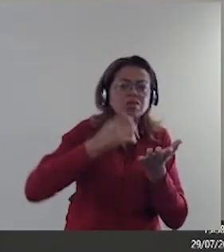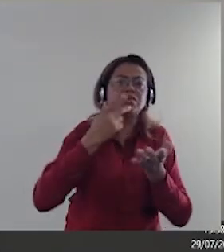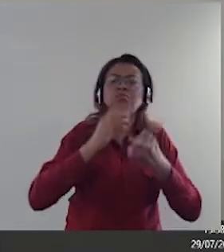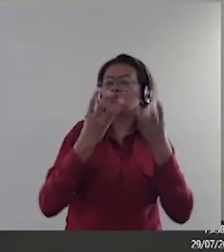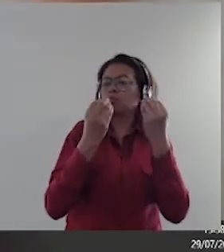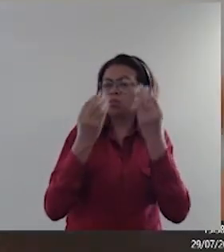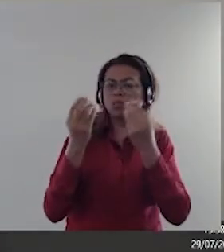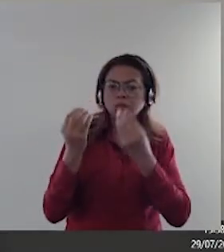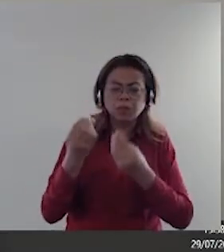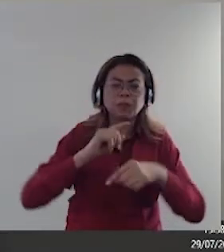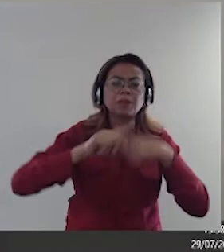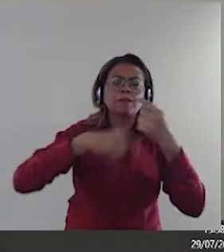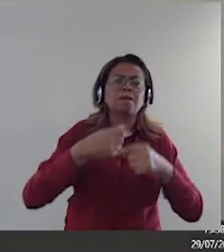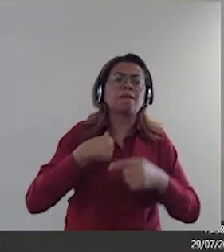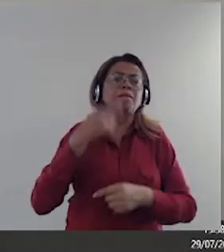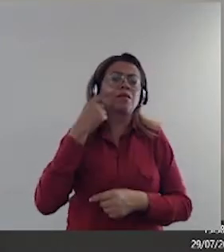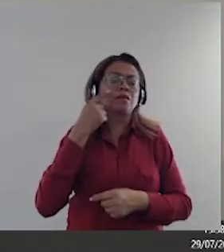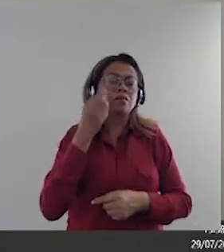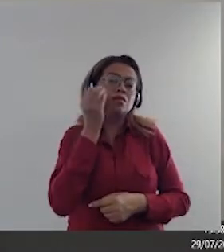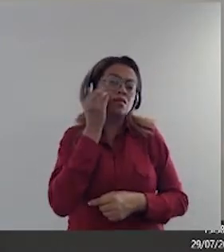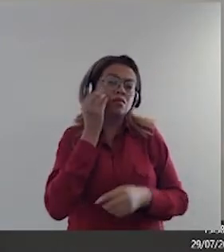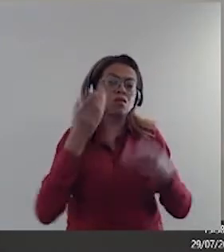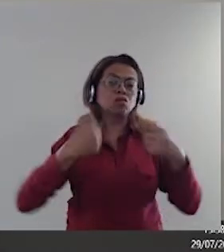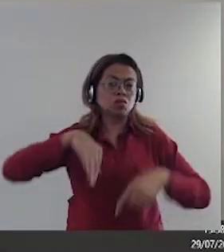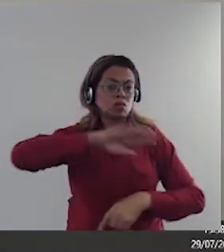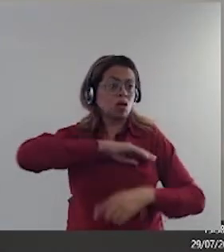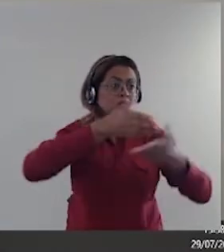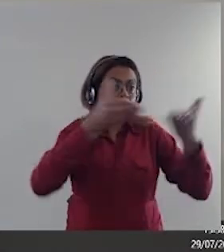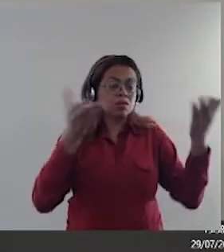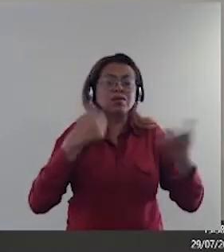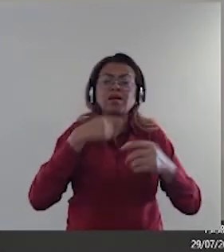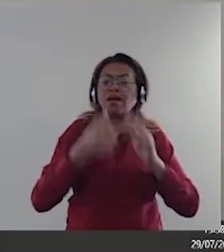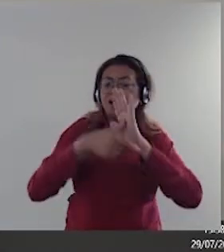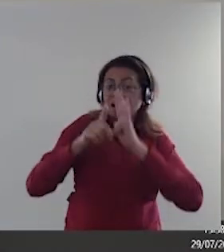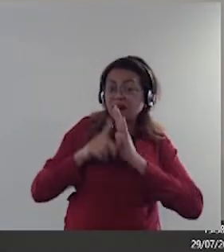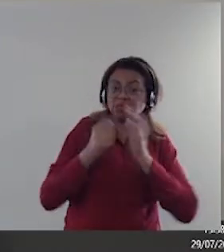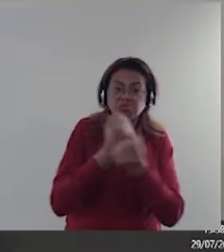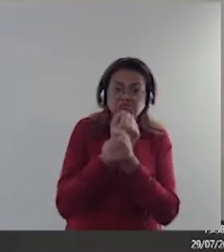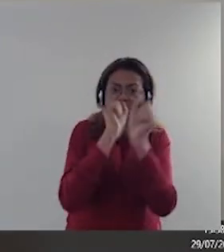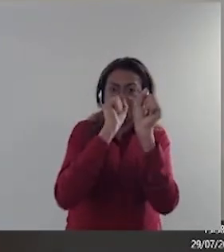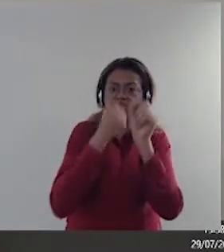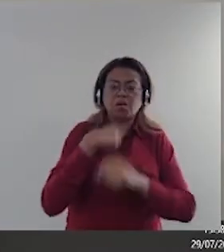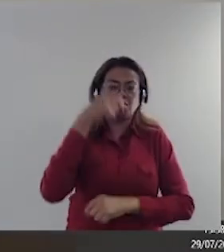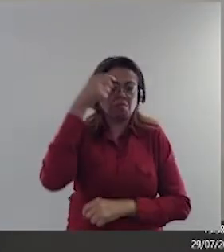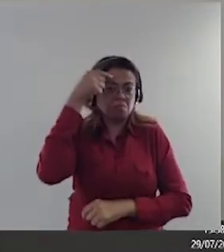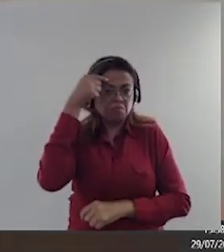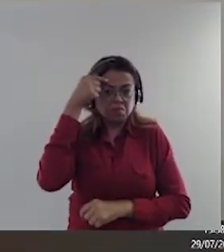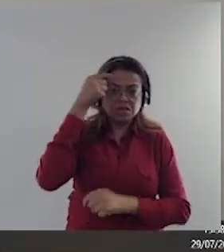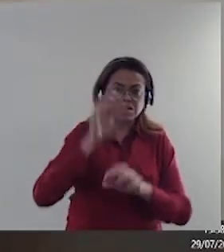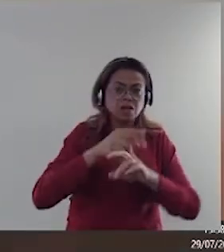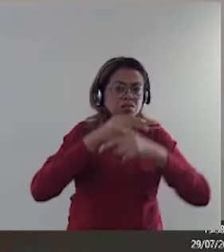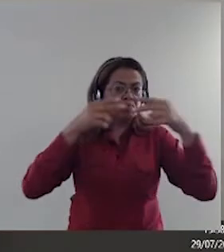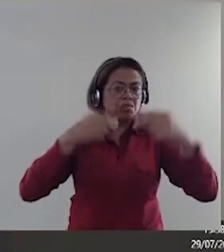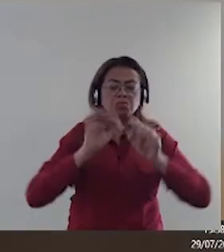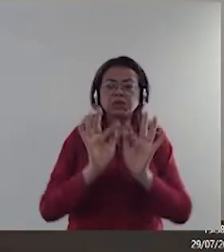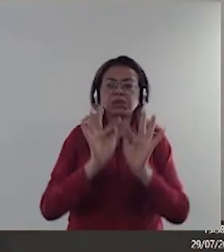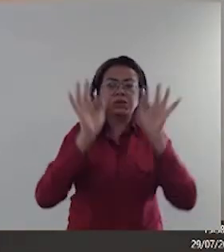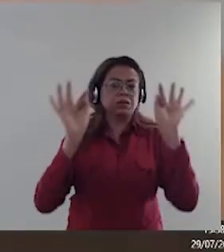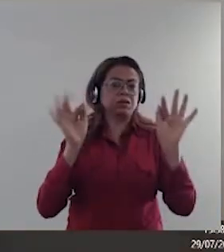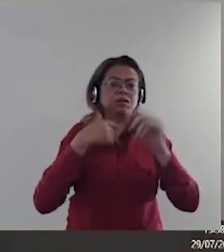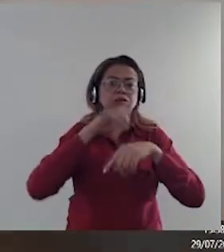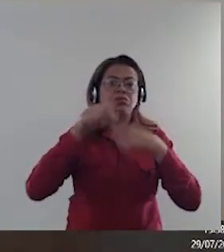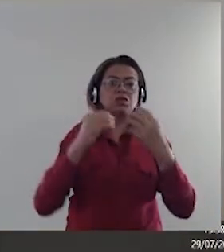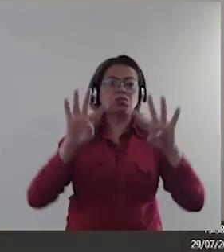por exemplo, o que está acontecendo agora mesmo aqui entre nós, era impossível nós pensarmos em algo tão simples assim, manda o link, a